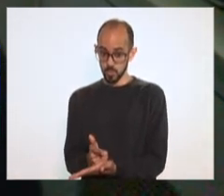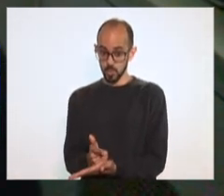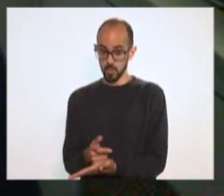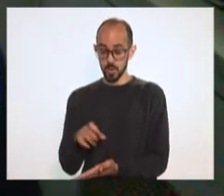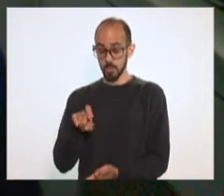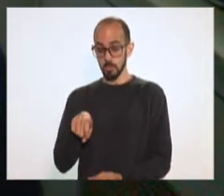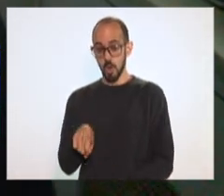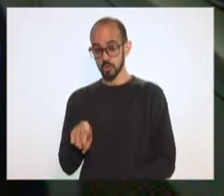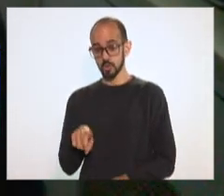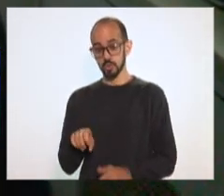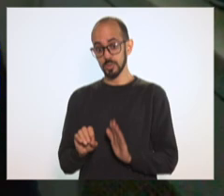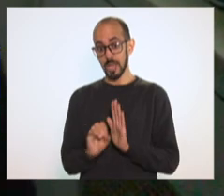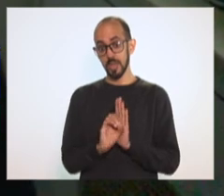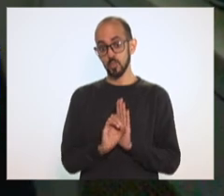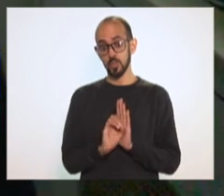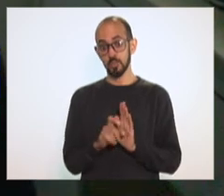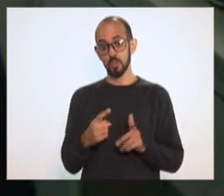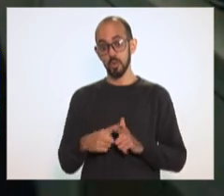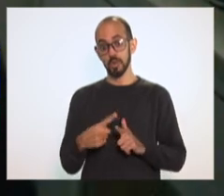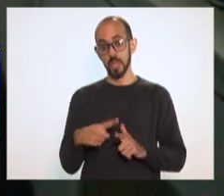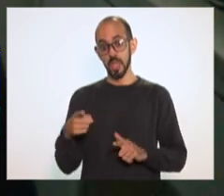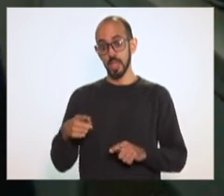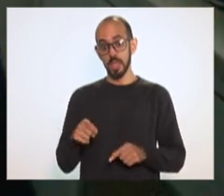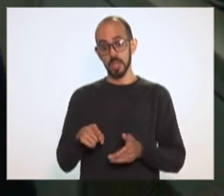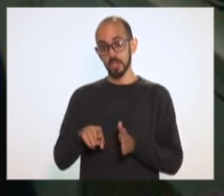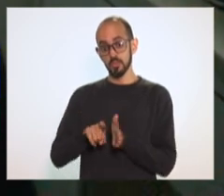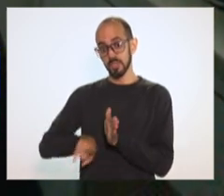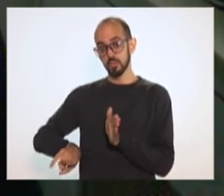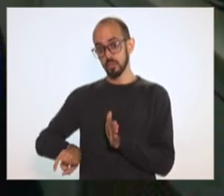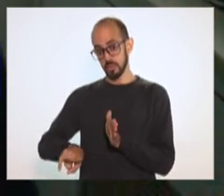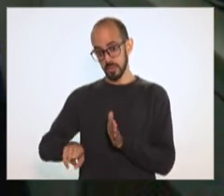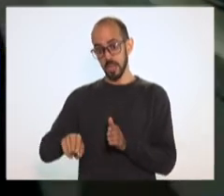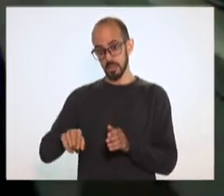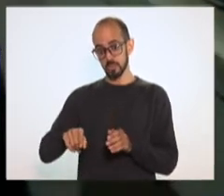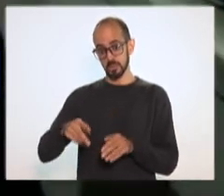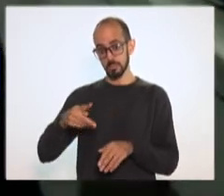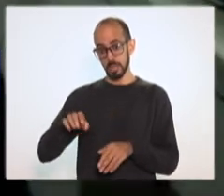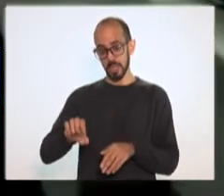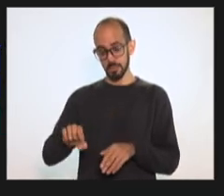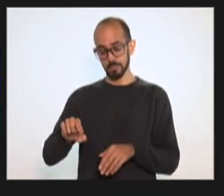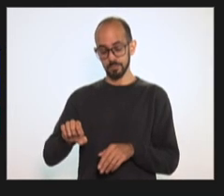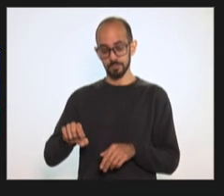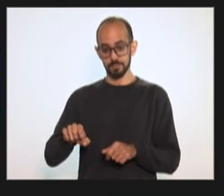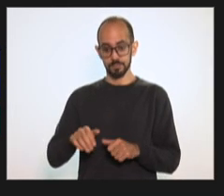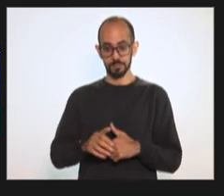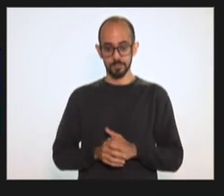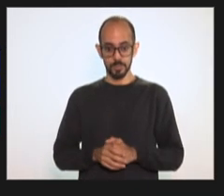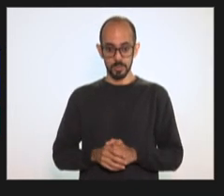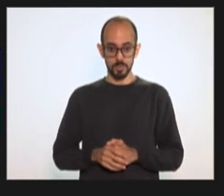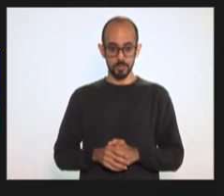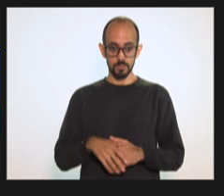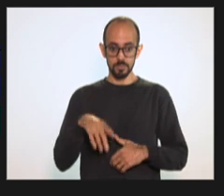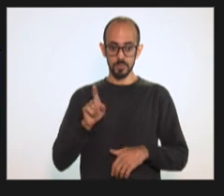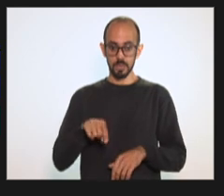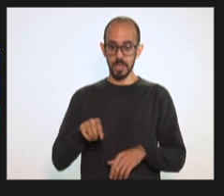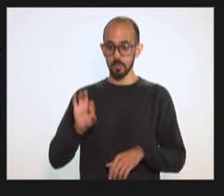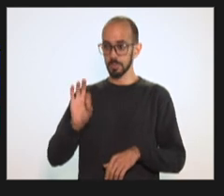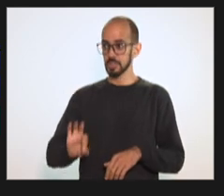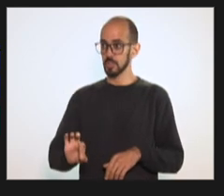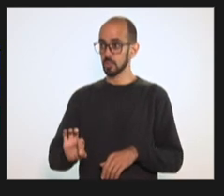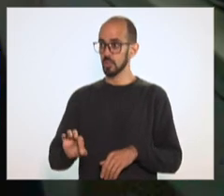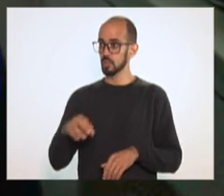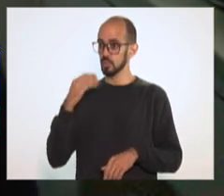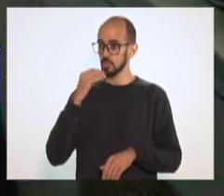porque desconto e rebate na PE para concluir deputado é percentual sobre lucro líquido